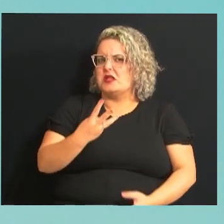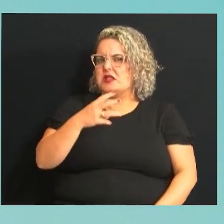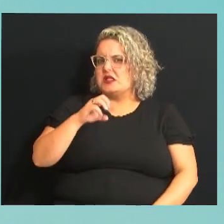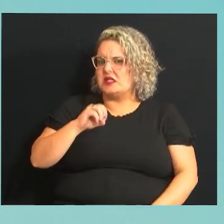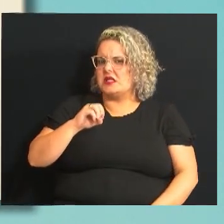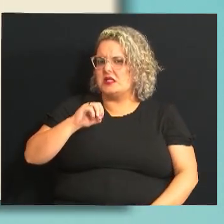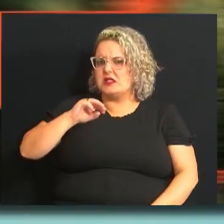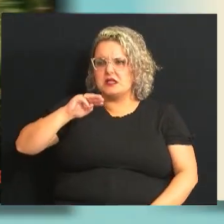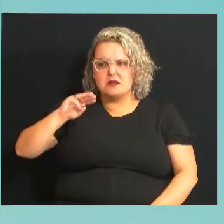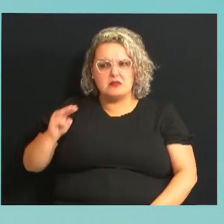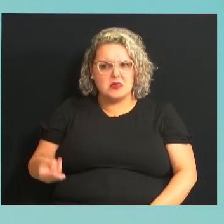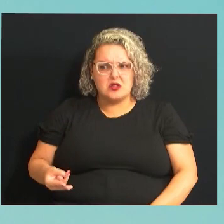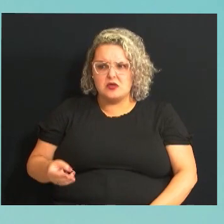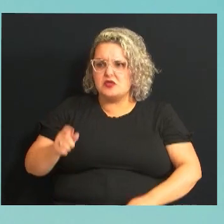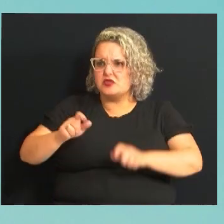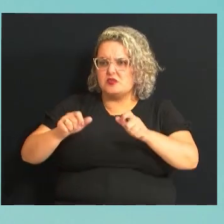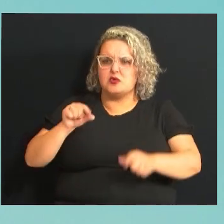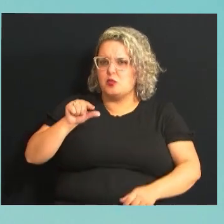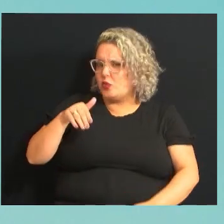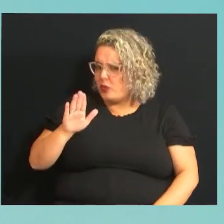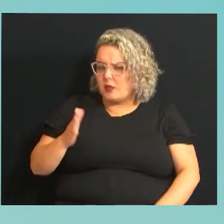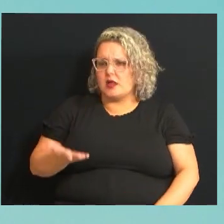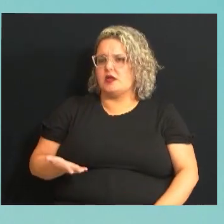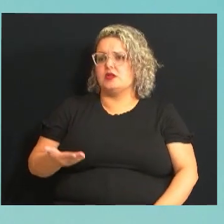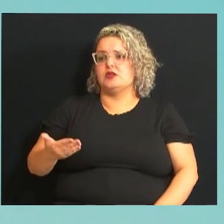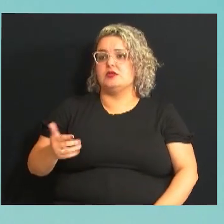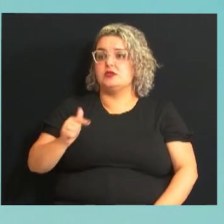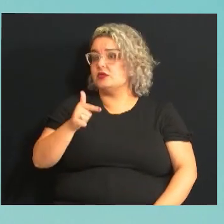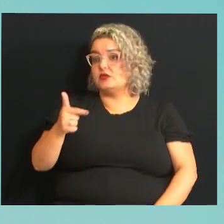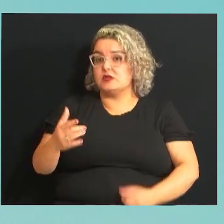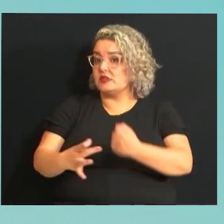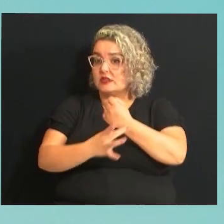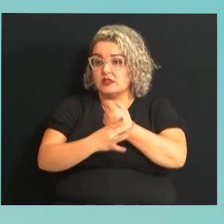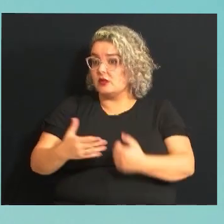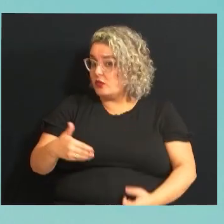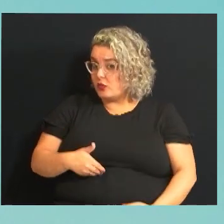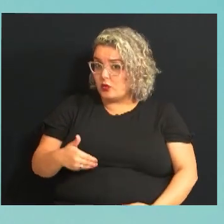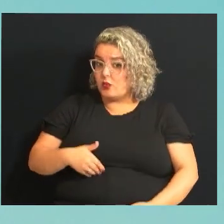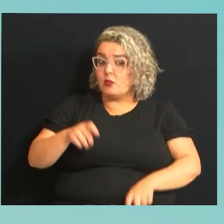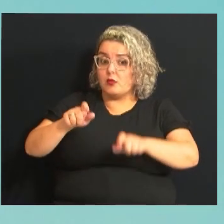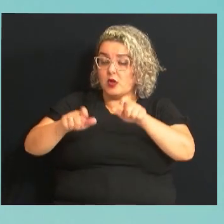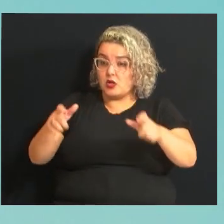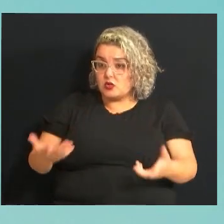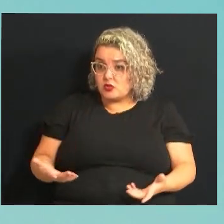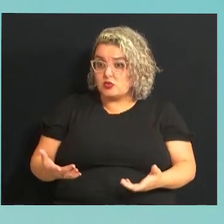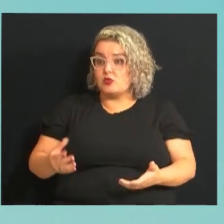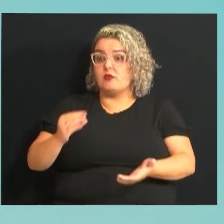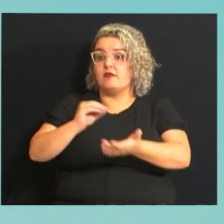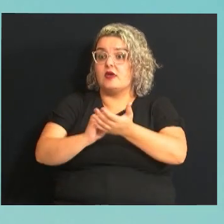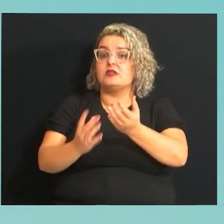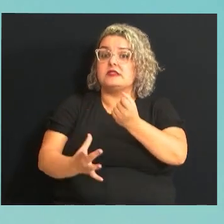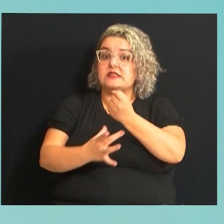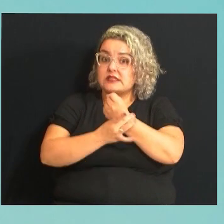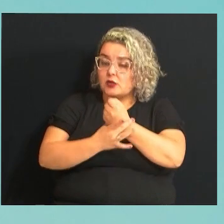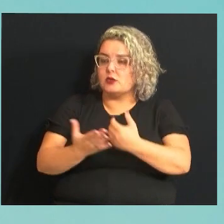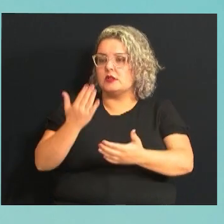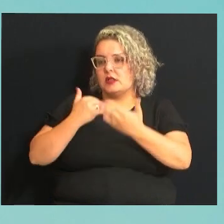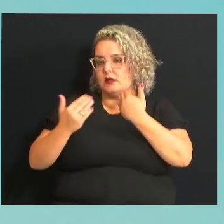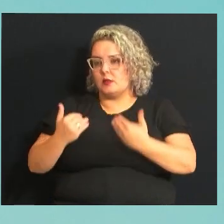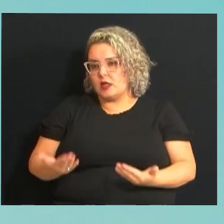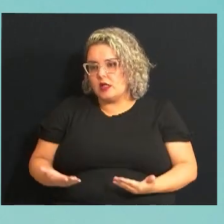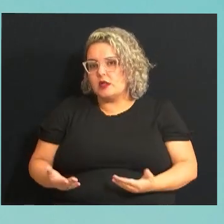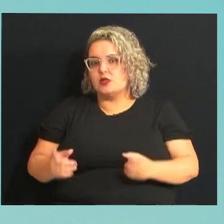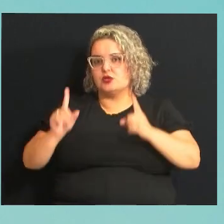tem, né, se eu não me engano, o último dado, 30 e poucos milhões de pessoas em insegurança alimentar no Brasil, né? A gente está falando de tantas pessoas que